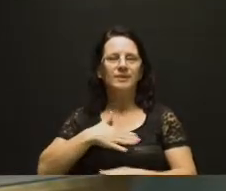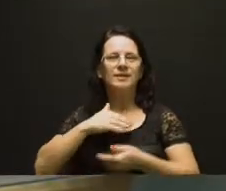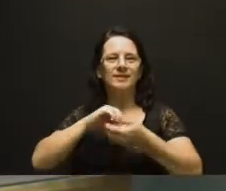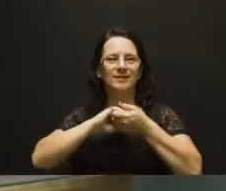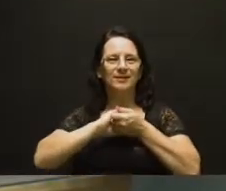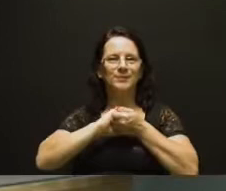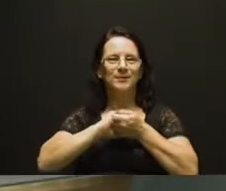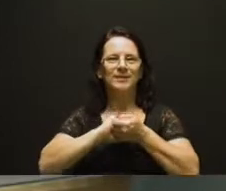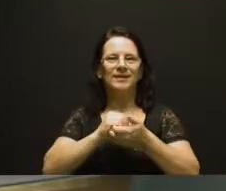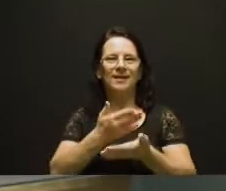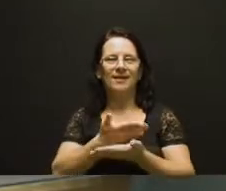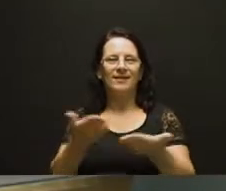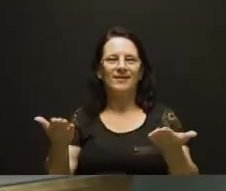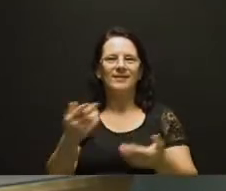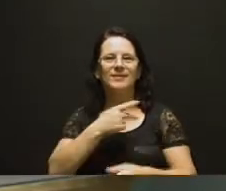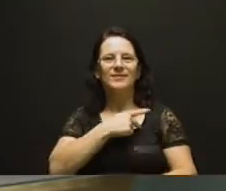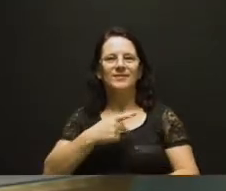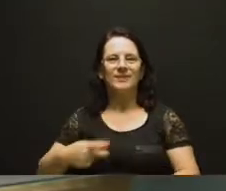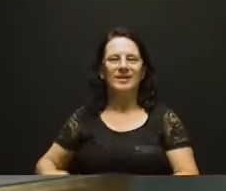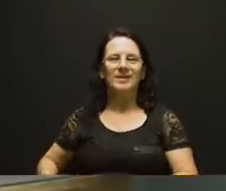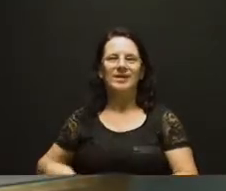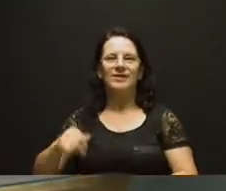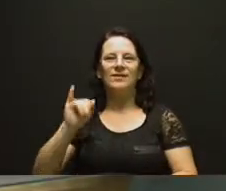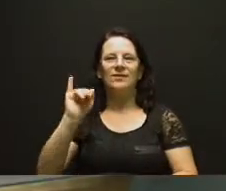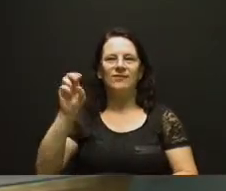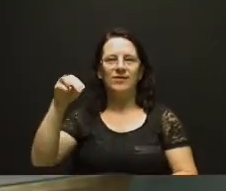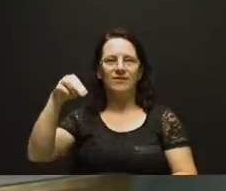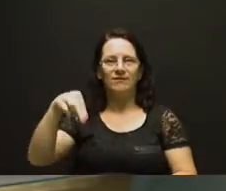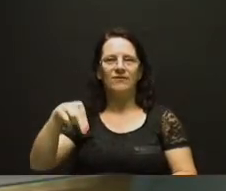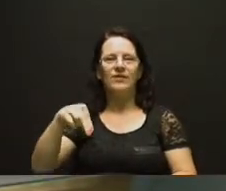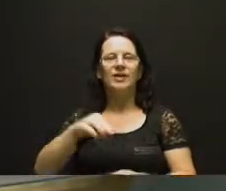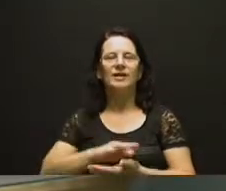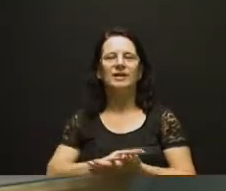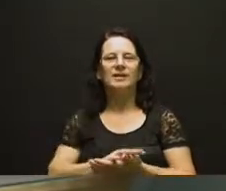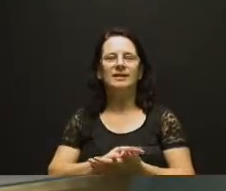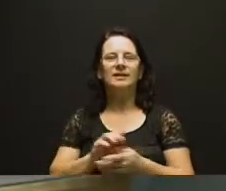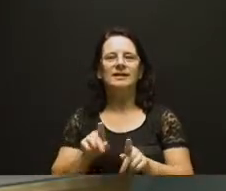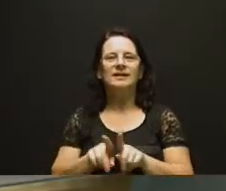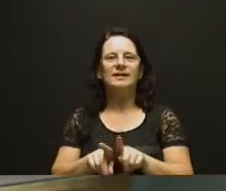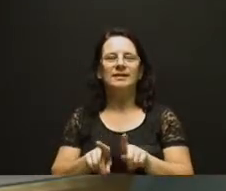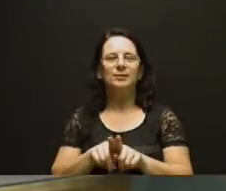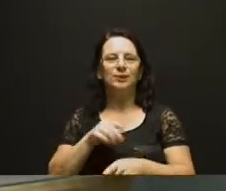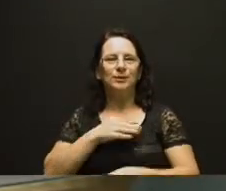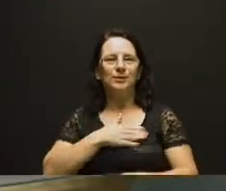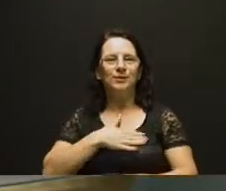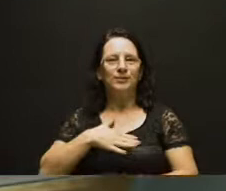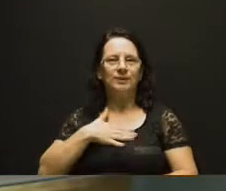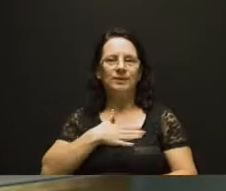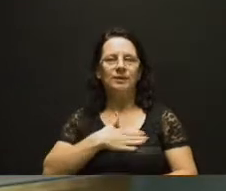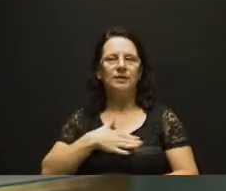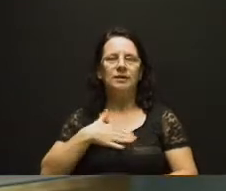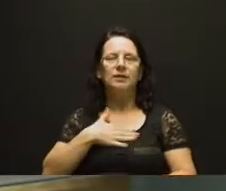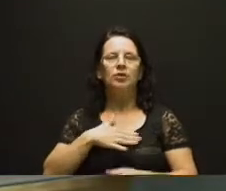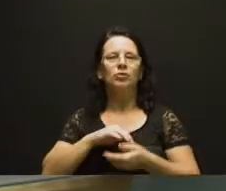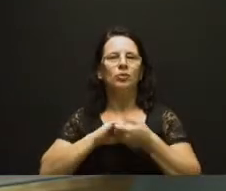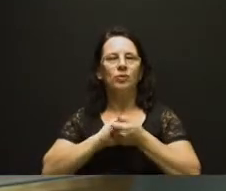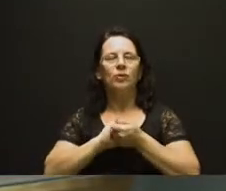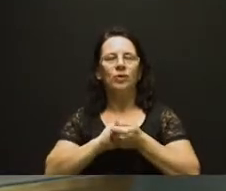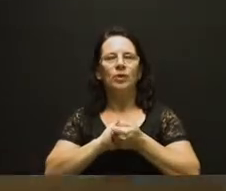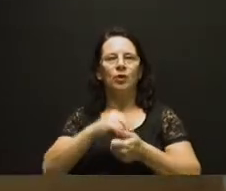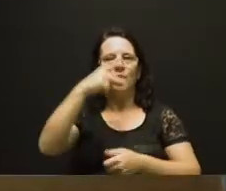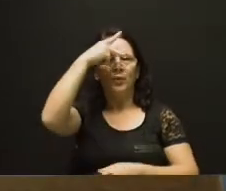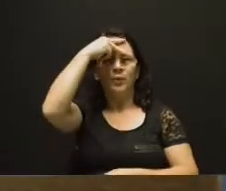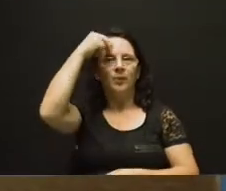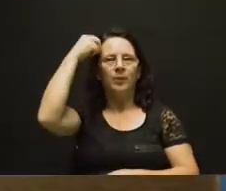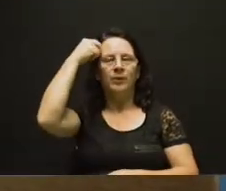todos presidente do ivan local também gostaria de saudar o nosso prefeito